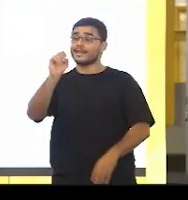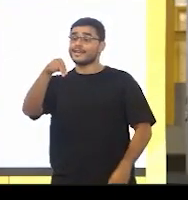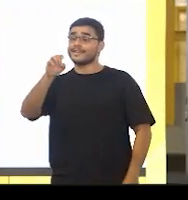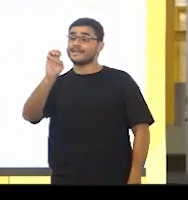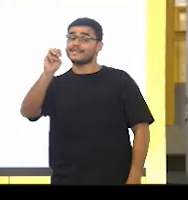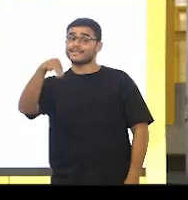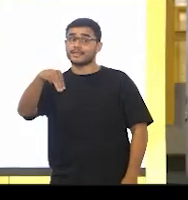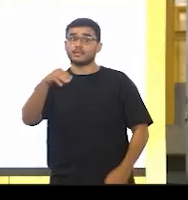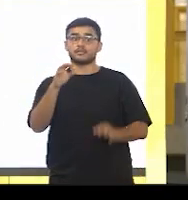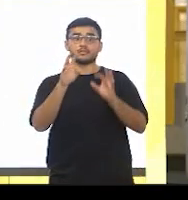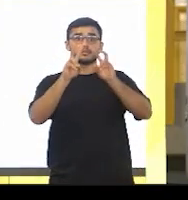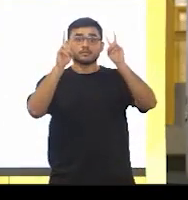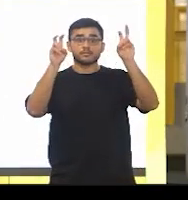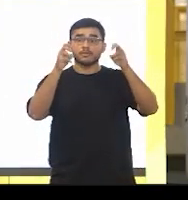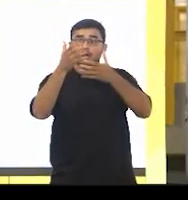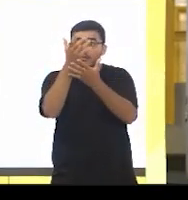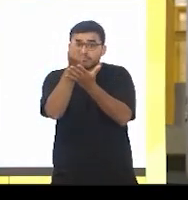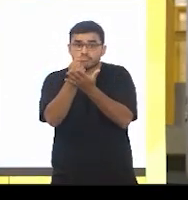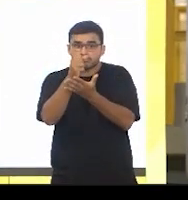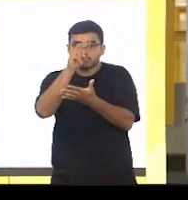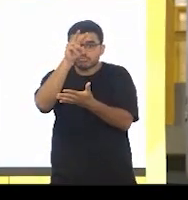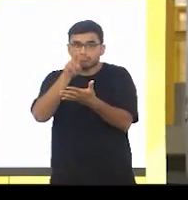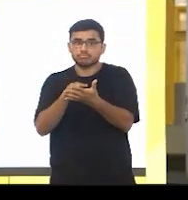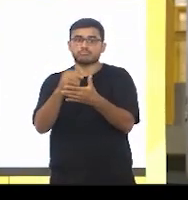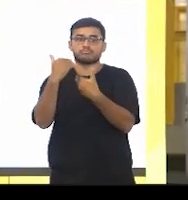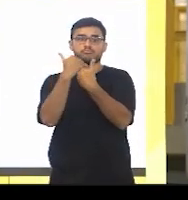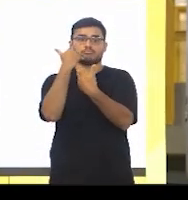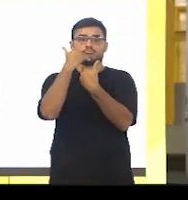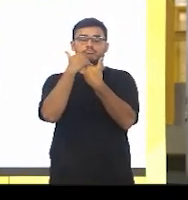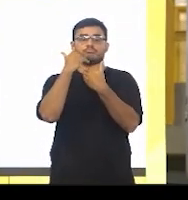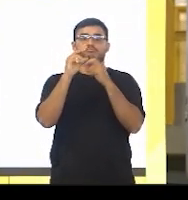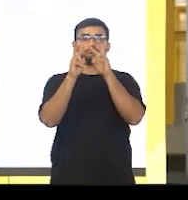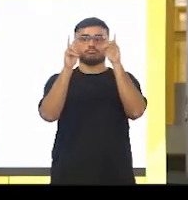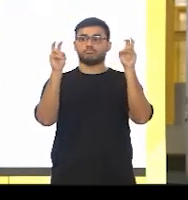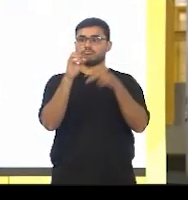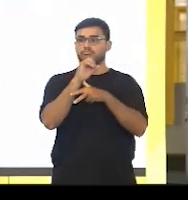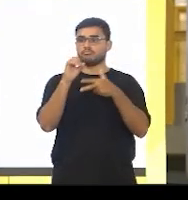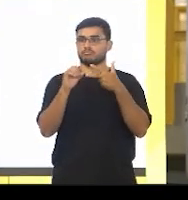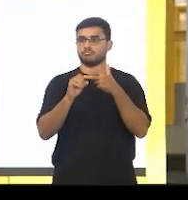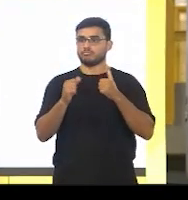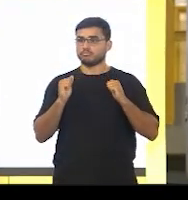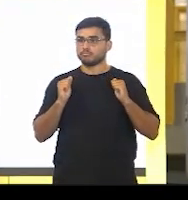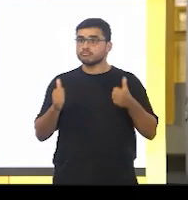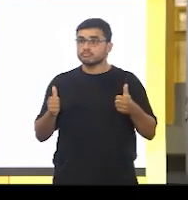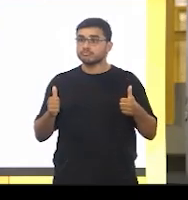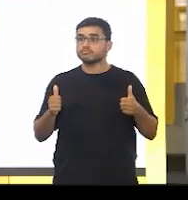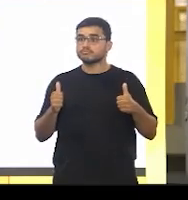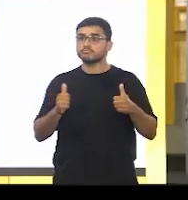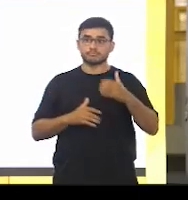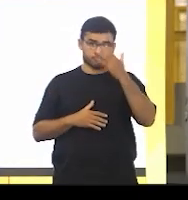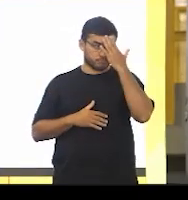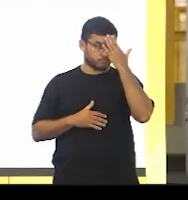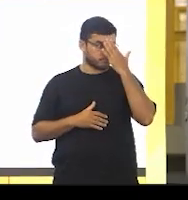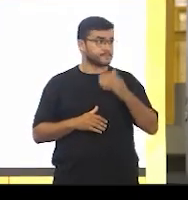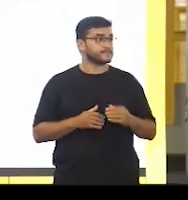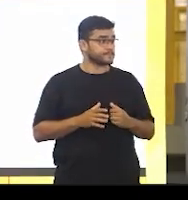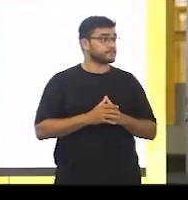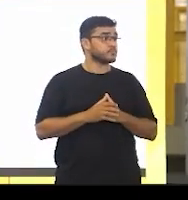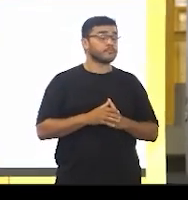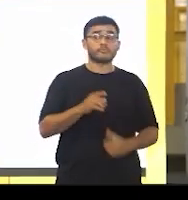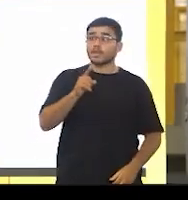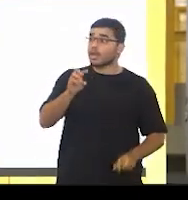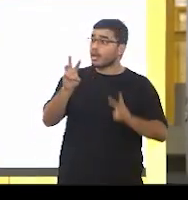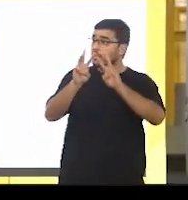de referência do Enem. Matriz de referência do Enem. Aí